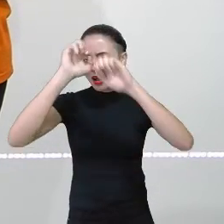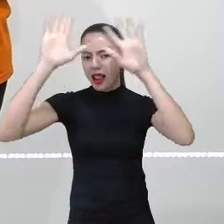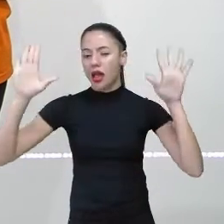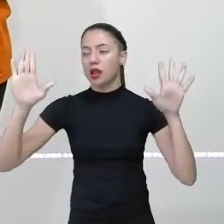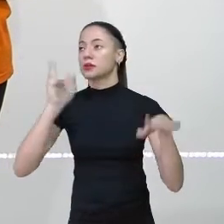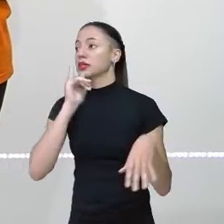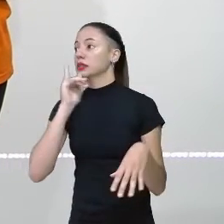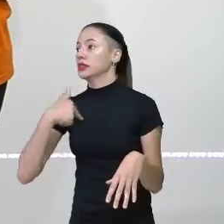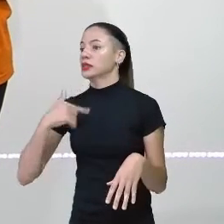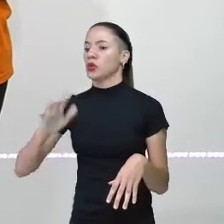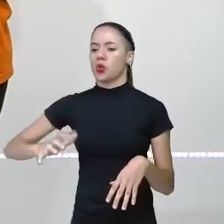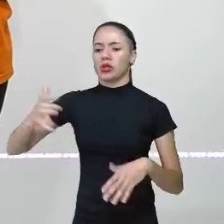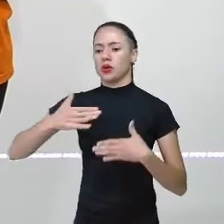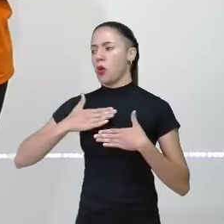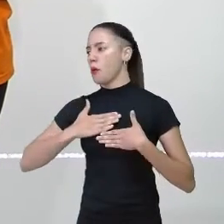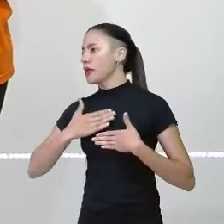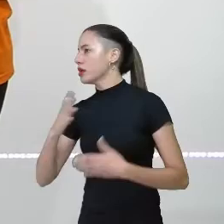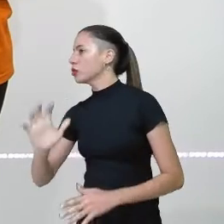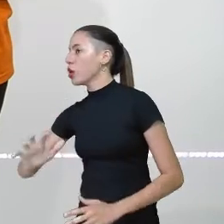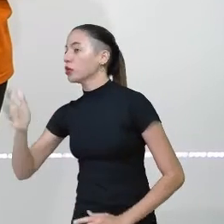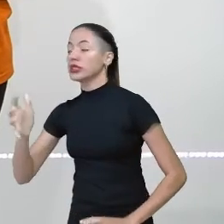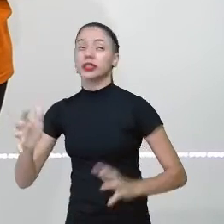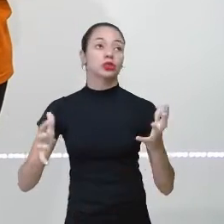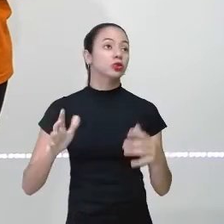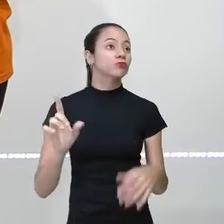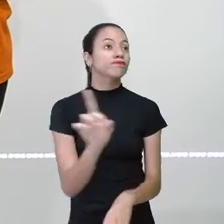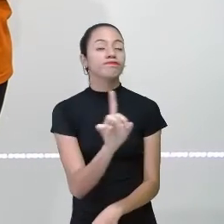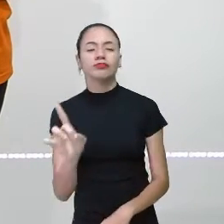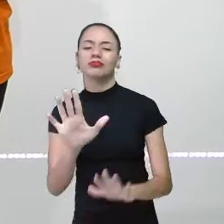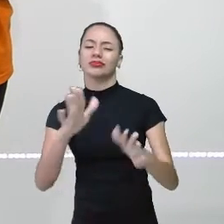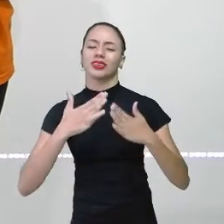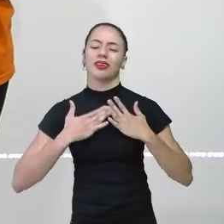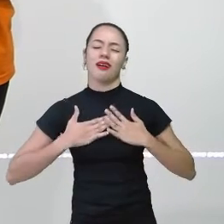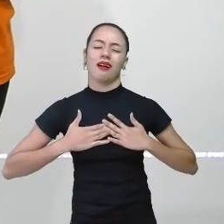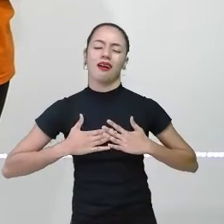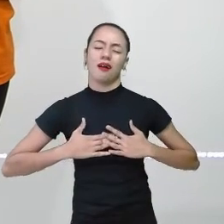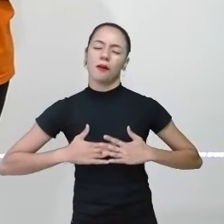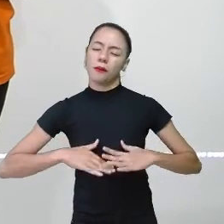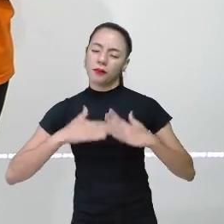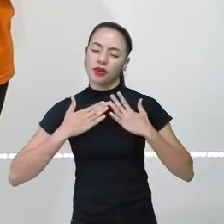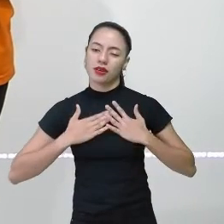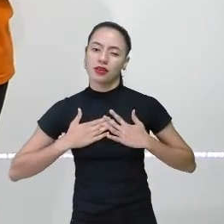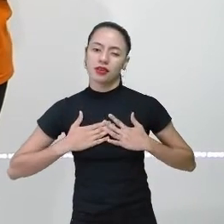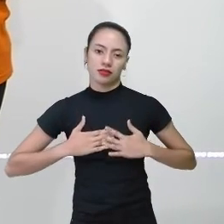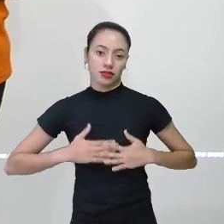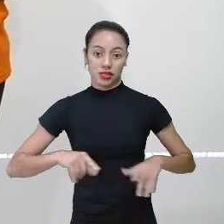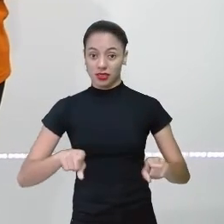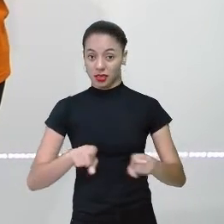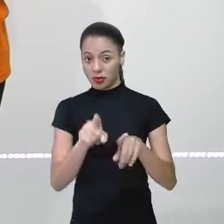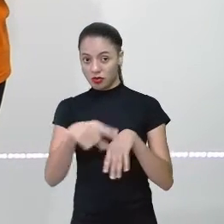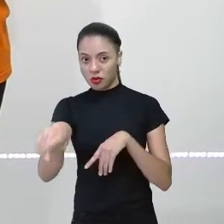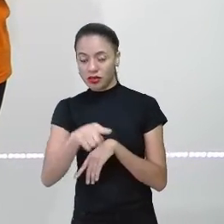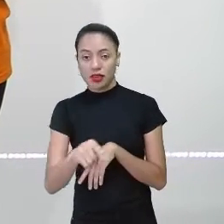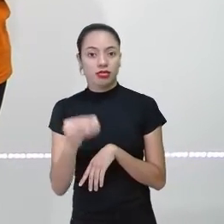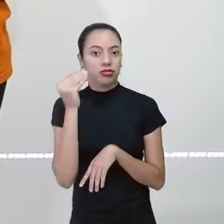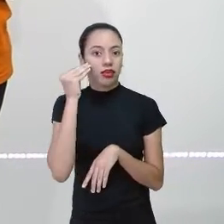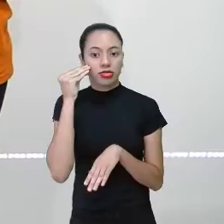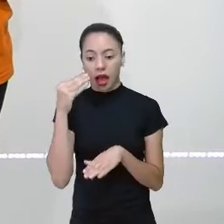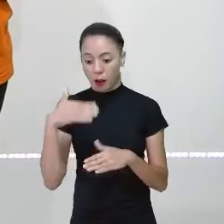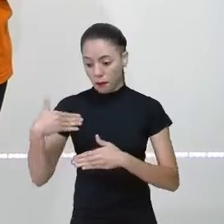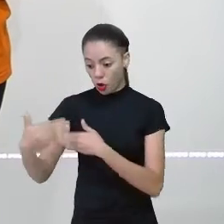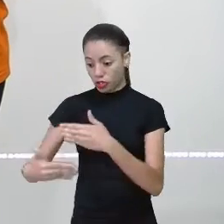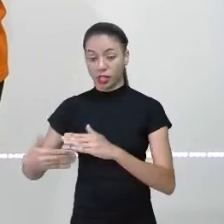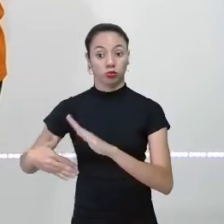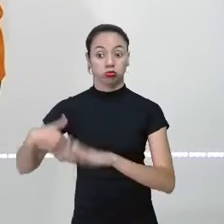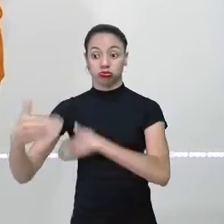não aconteceu comigo, isso aqui não, que não é para assim, fica tranquilo, fiquem tranquilos, e nem tentem acelerar as coisas, né,